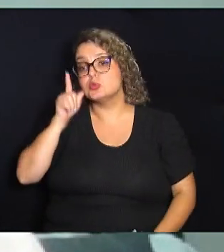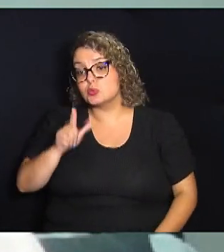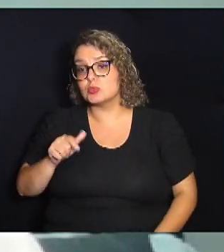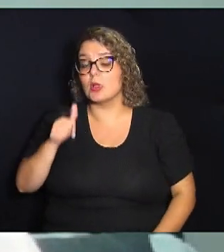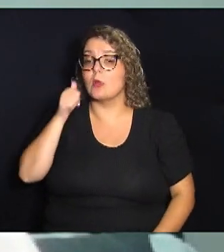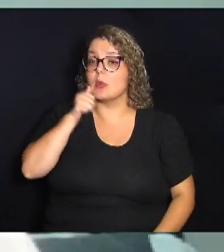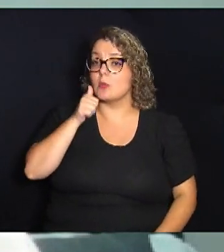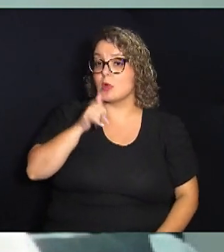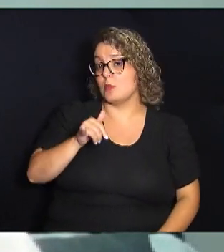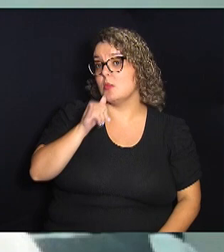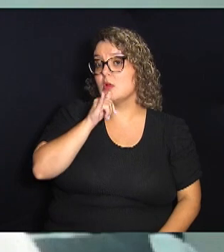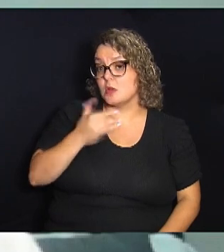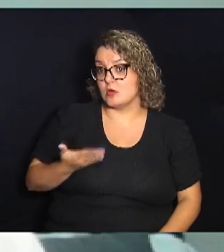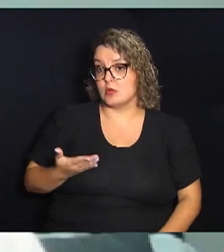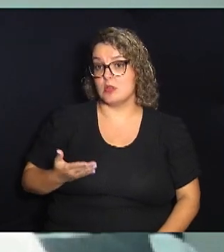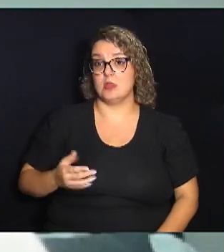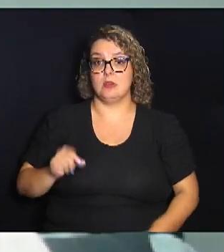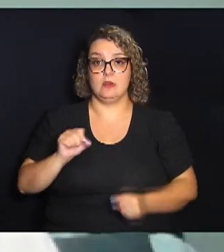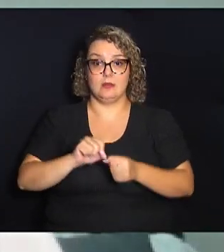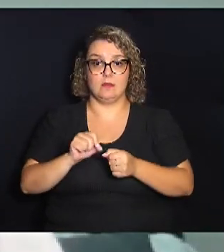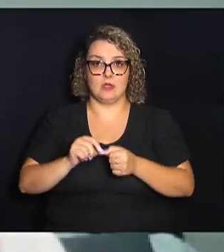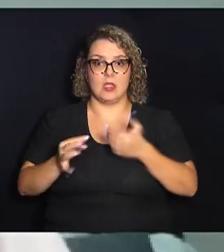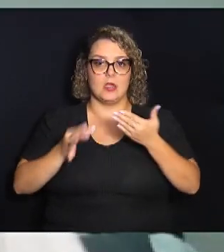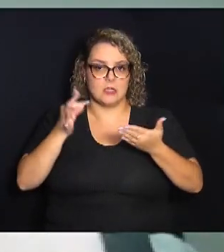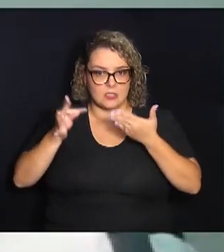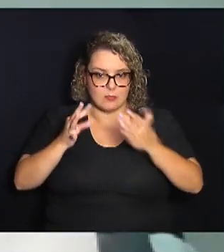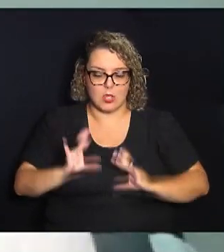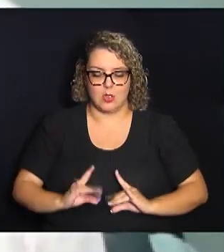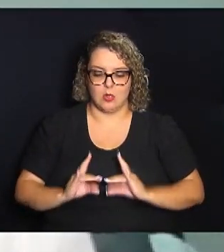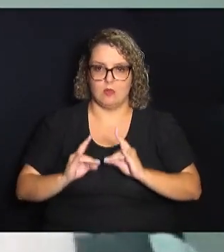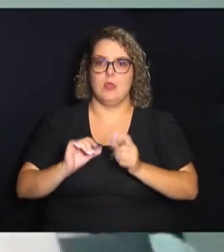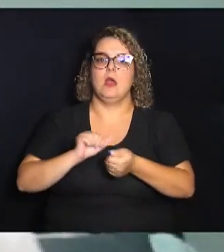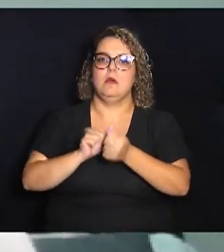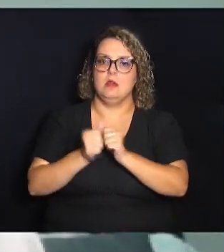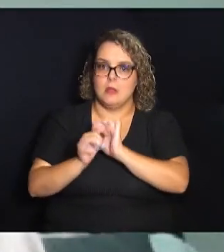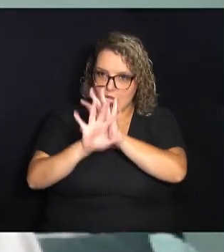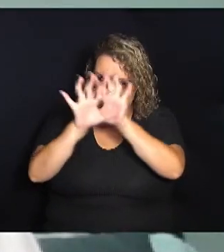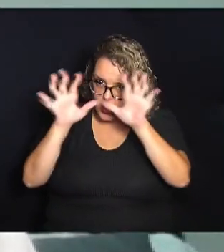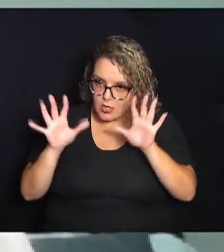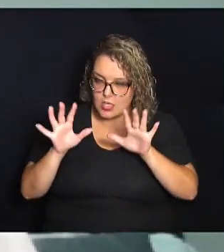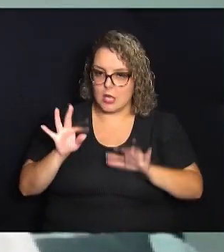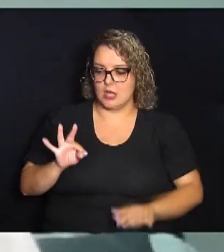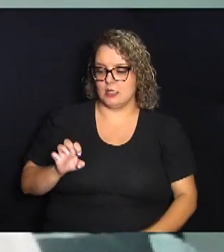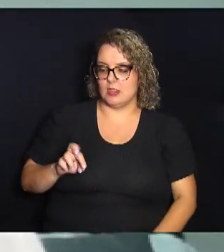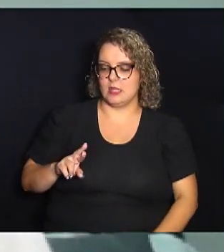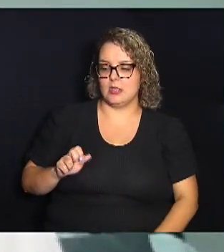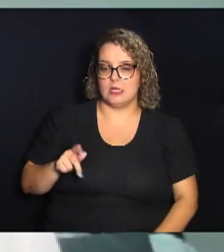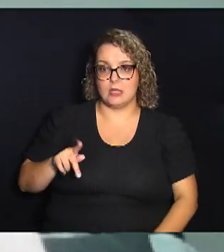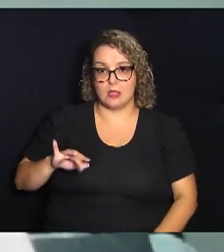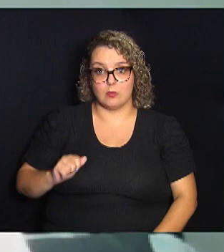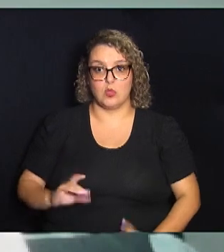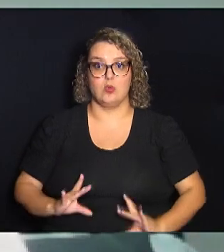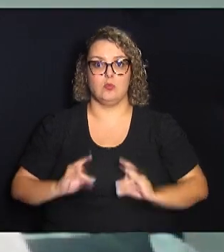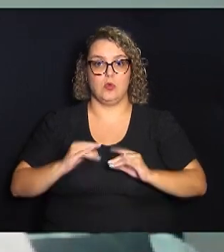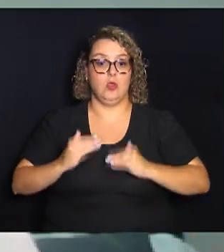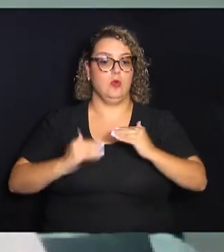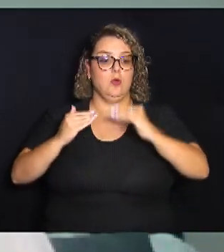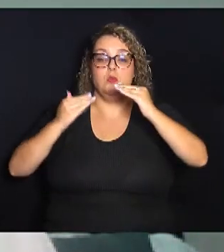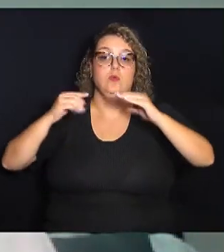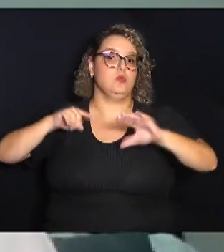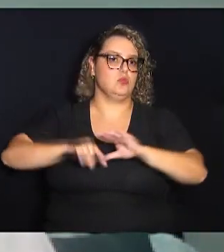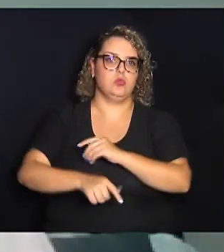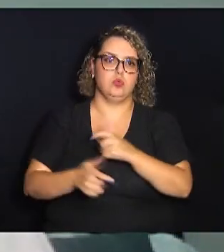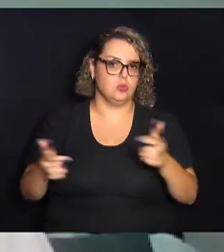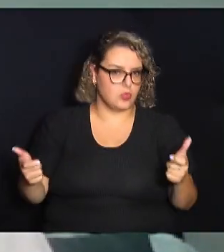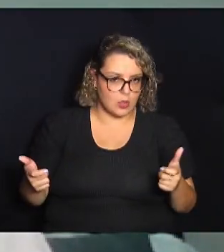por exemplo, que faz terapias hormonais adequadas, que fique bem claro, a terapia hormonal, ela mudou muito, ela evoluiu muito,